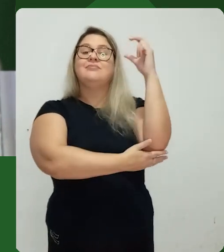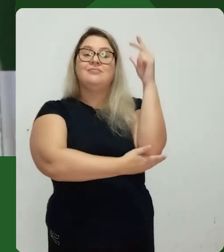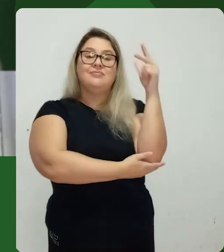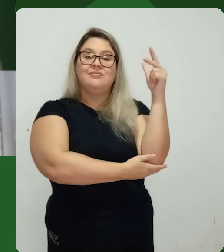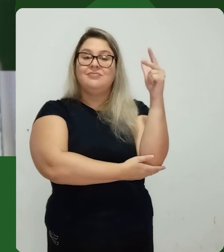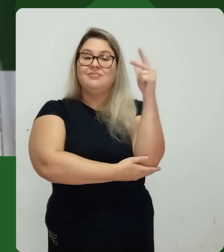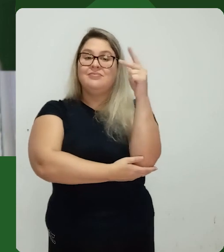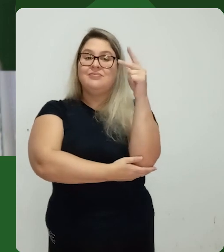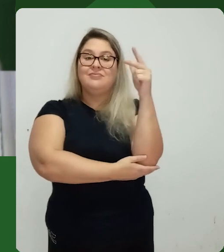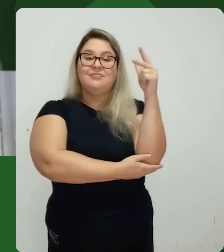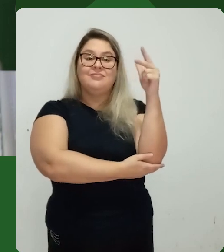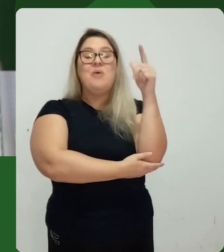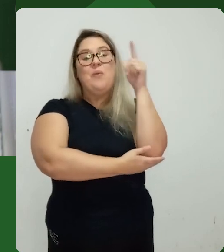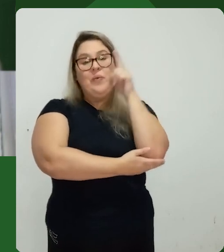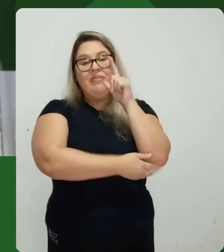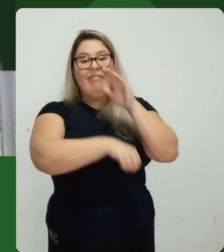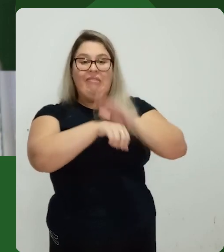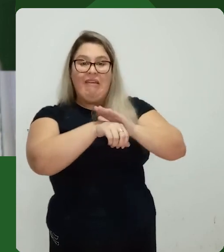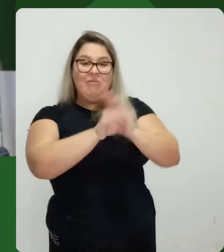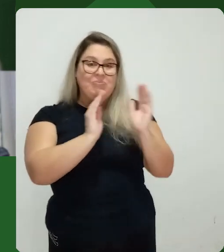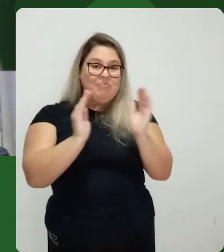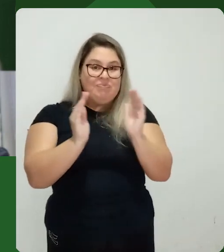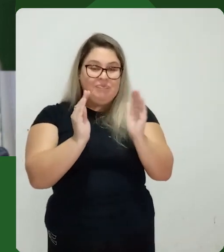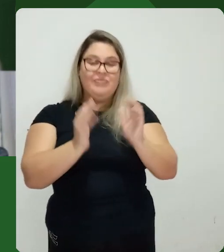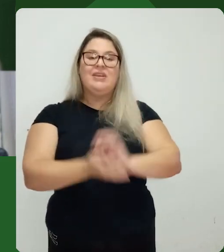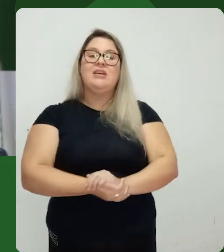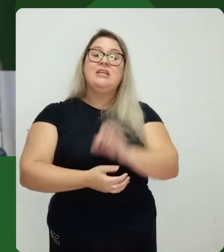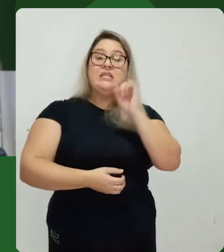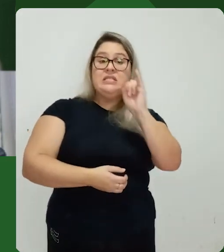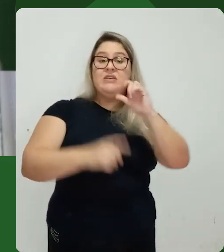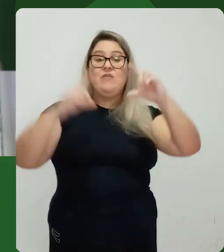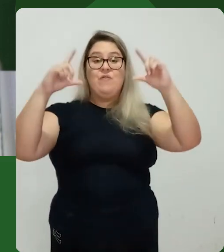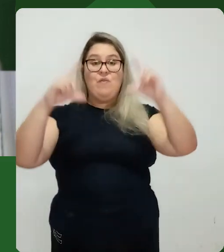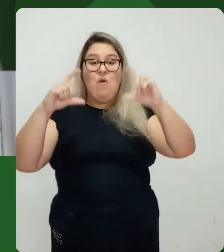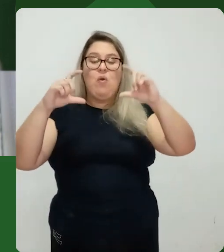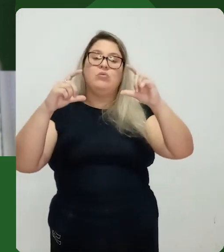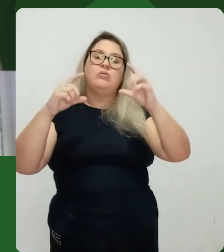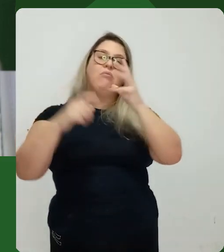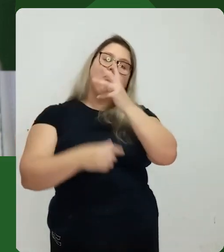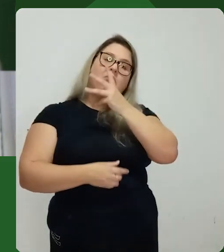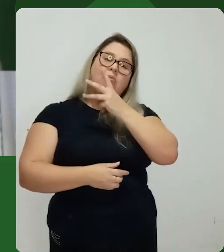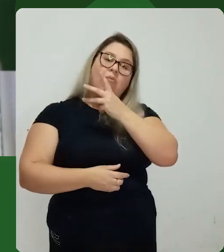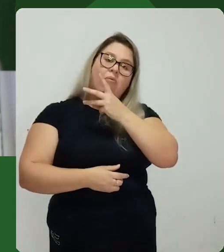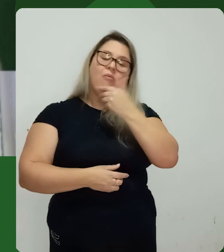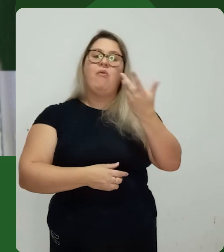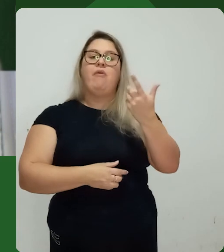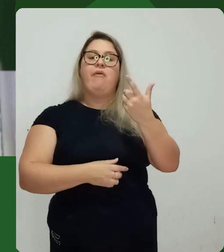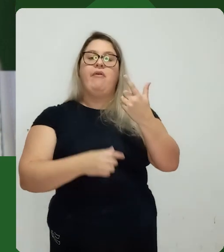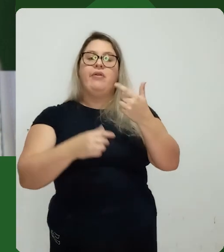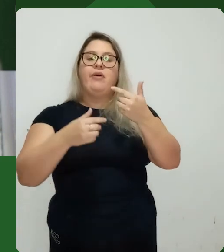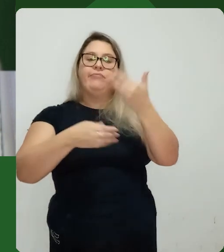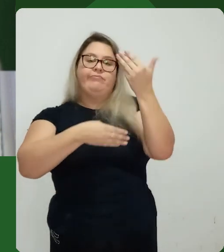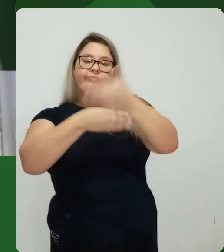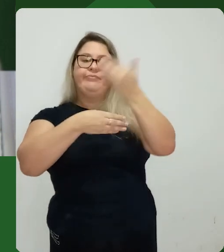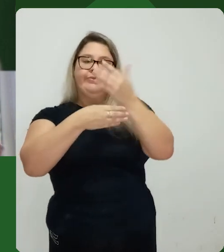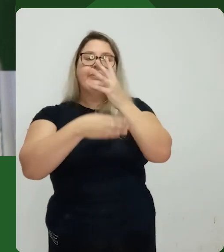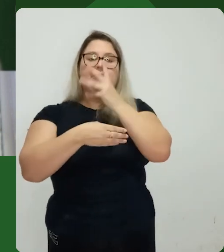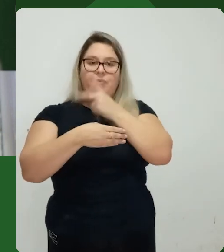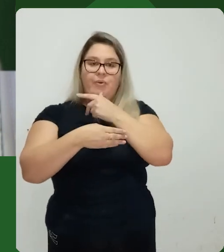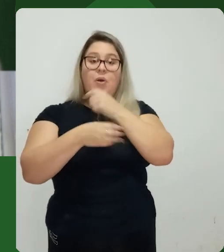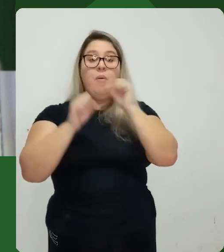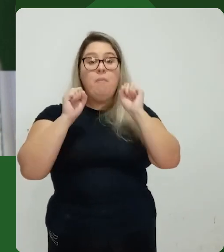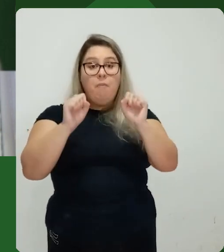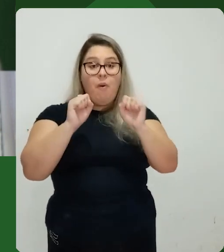prende a respiração literalmente e vai. Algum tempo você consegue ser um tripé, um bom tripé. Outra